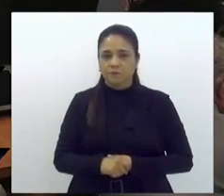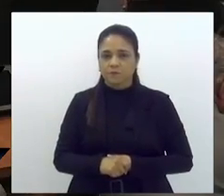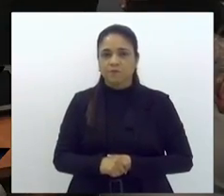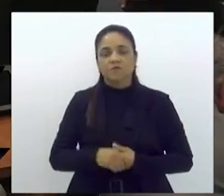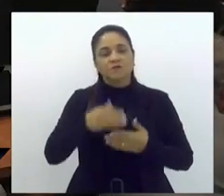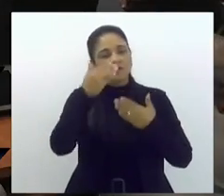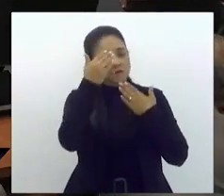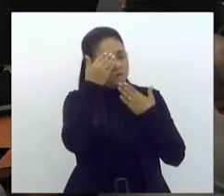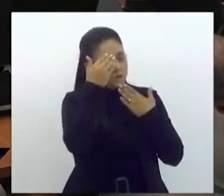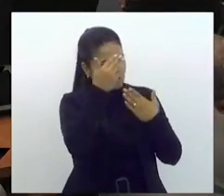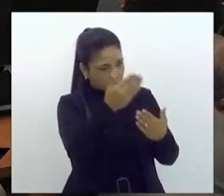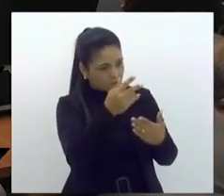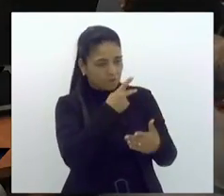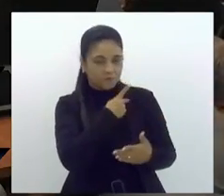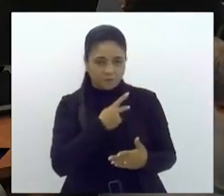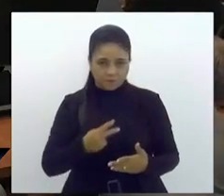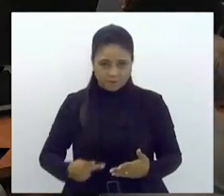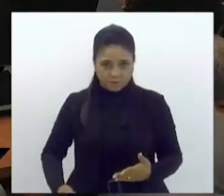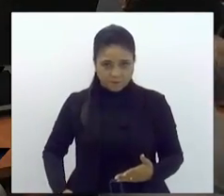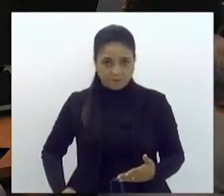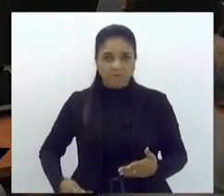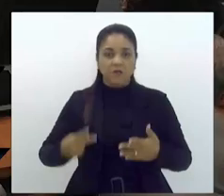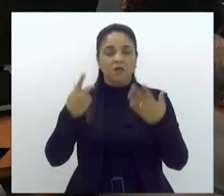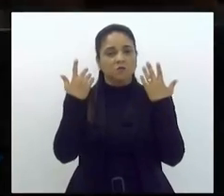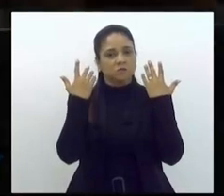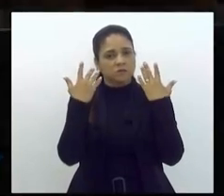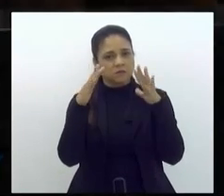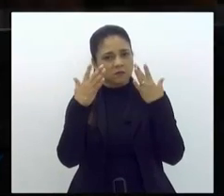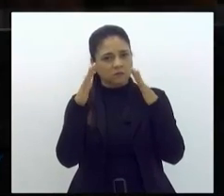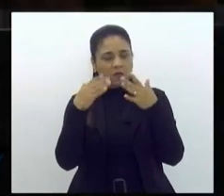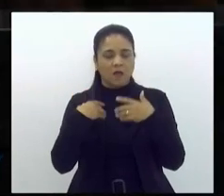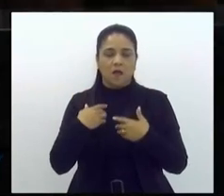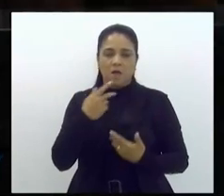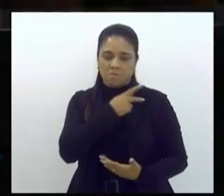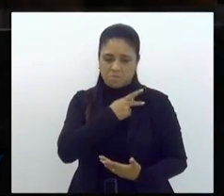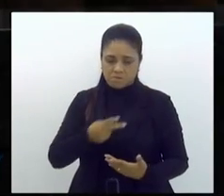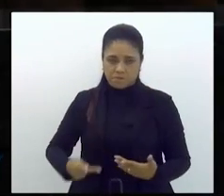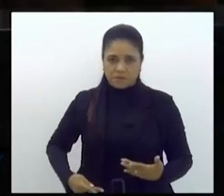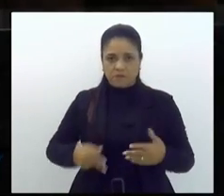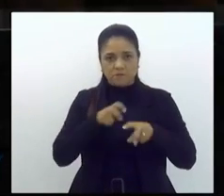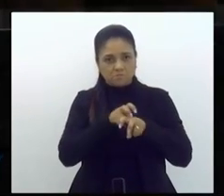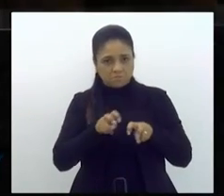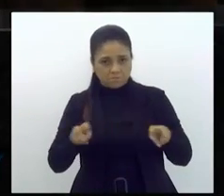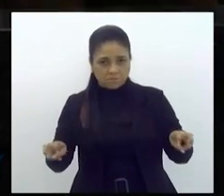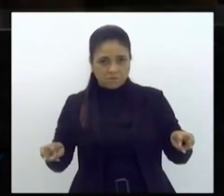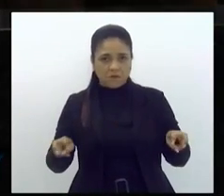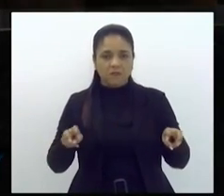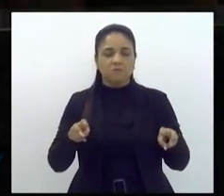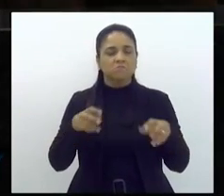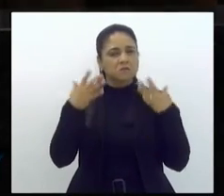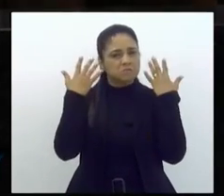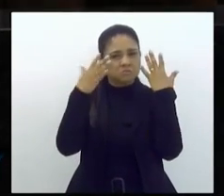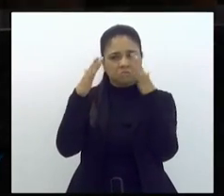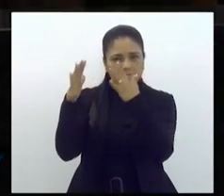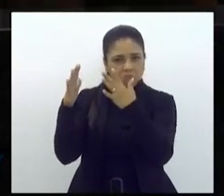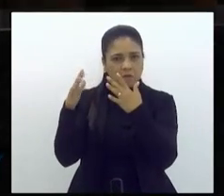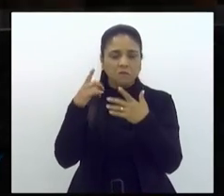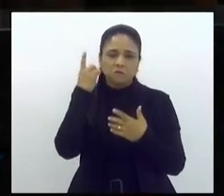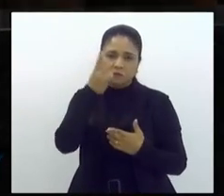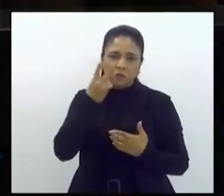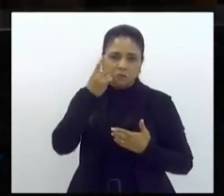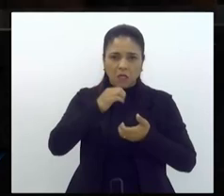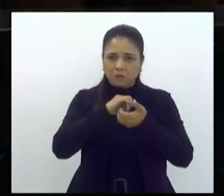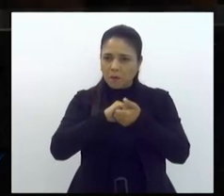Obrigada Presidente quero saudar a presença da mesa saudar todos os parlamentares